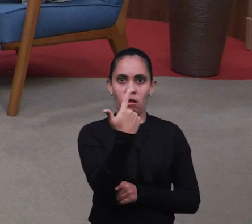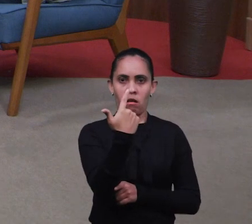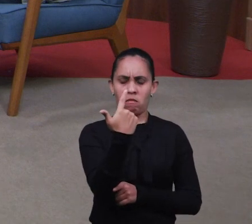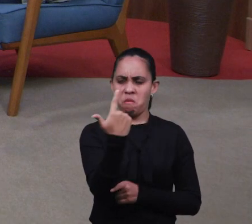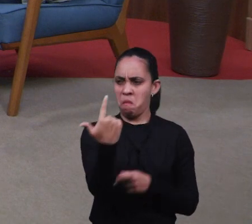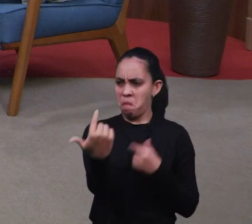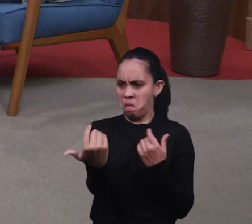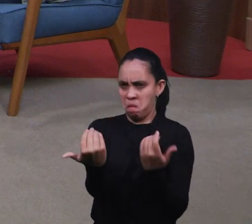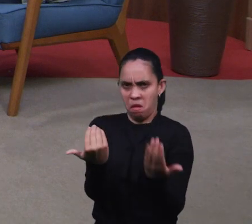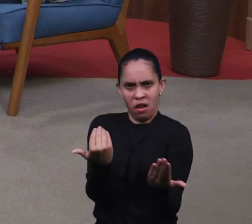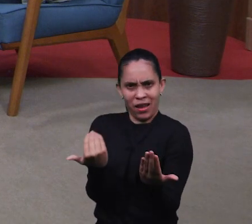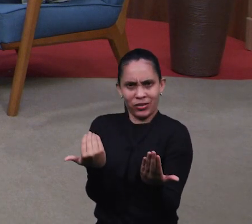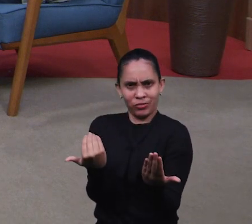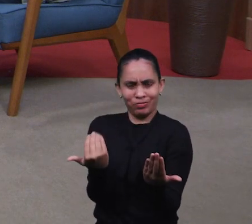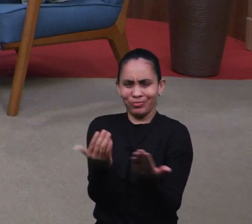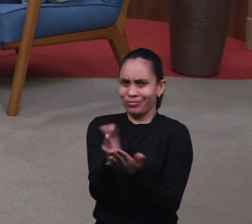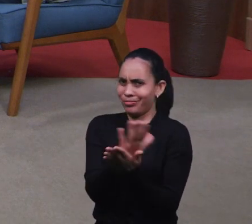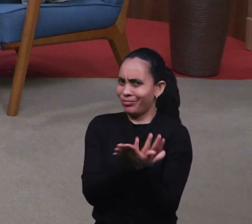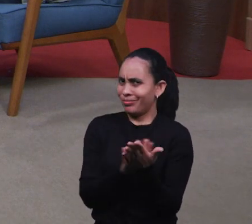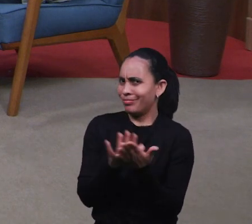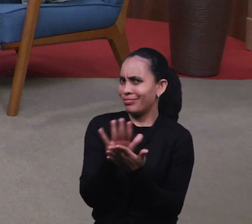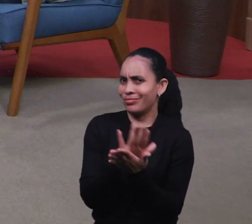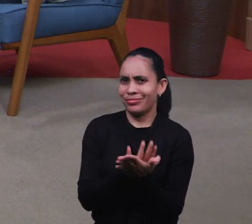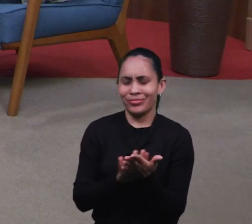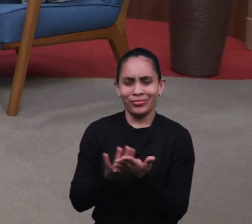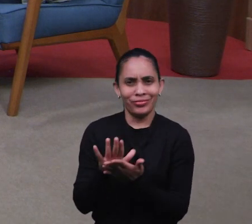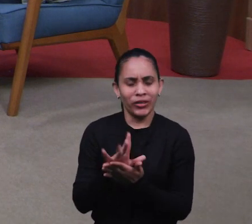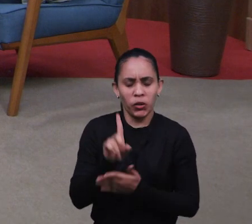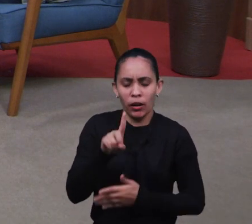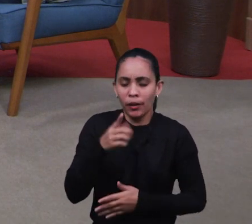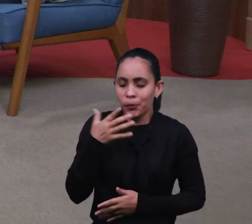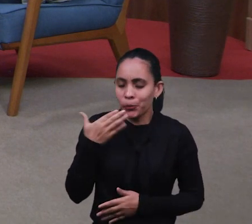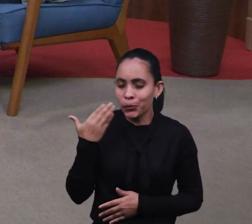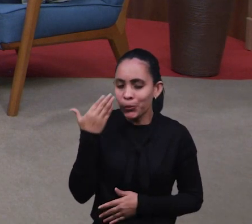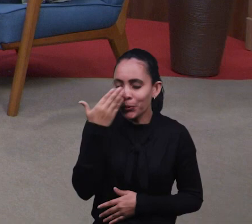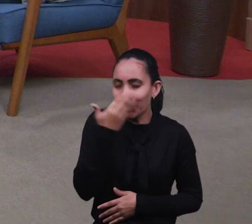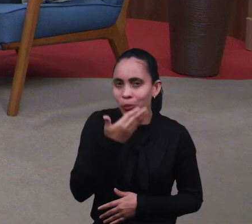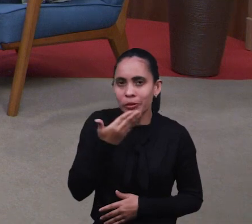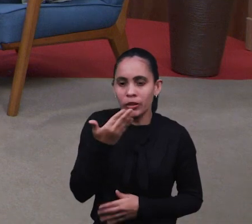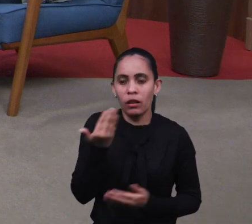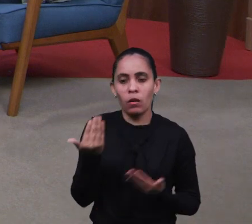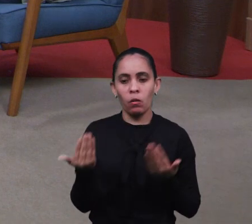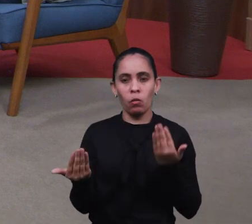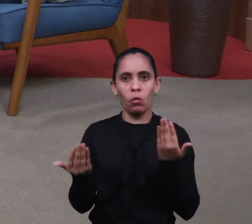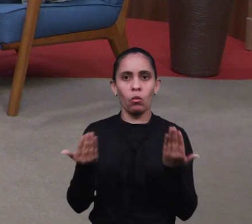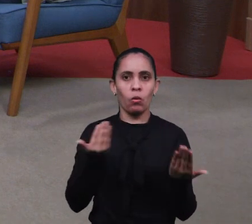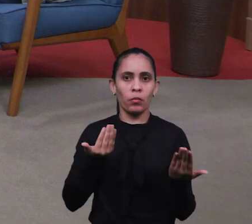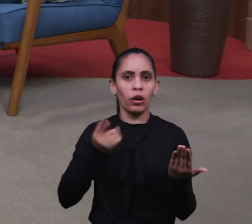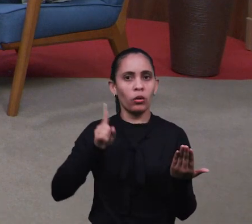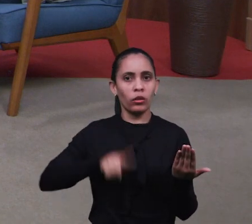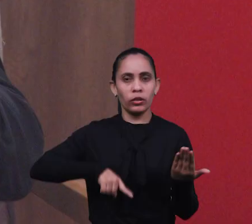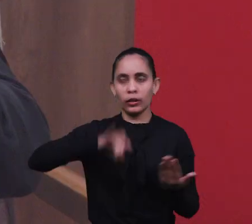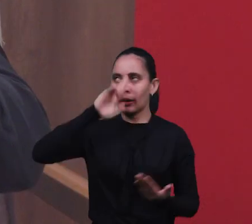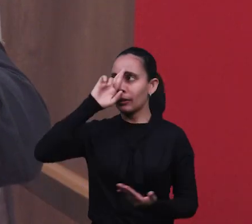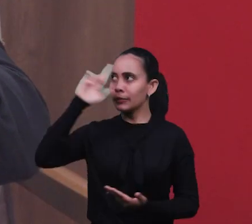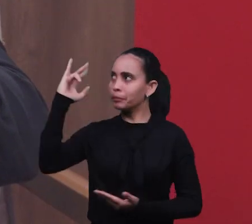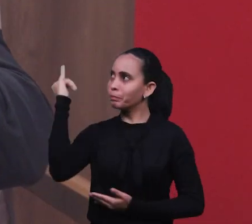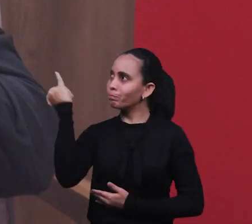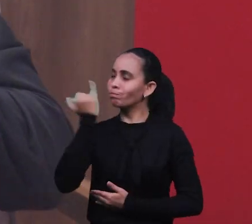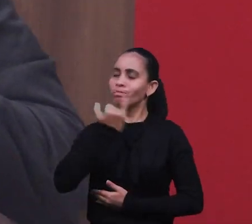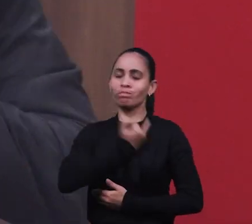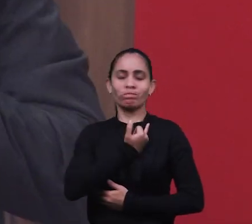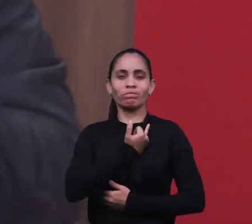nada igual, nenhuma doçura que se compare à palavra de Deus. Por